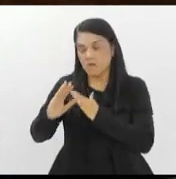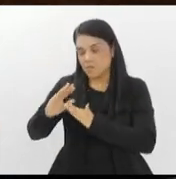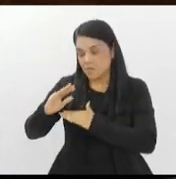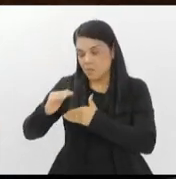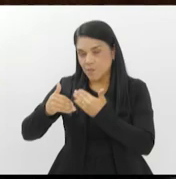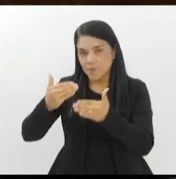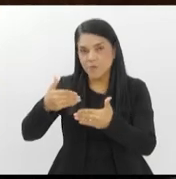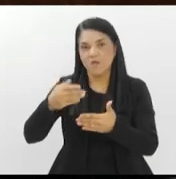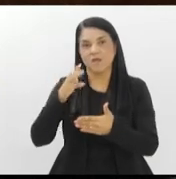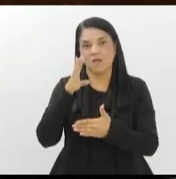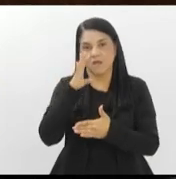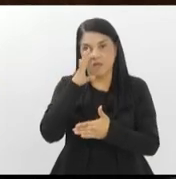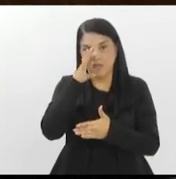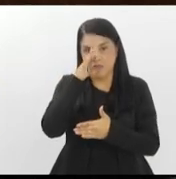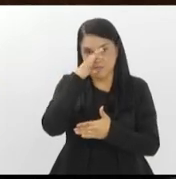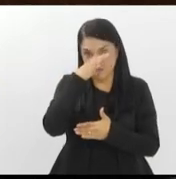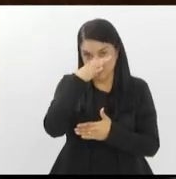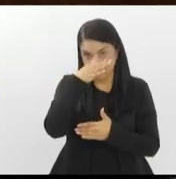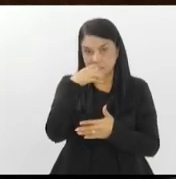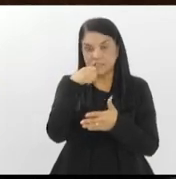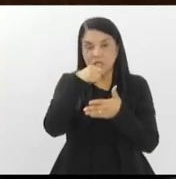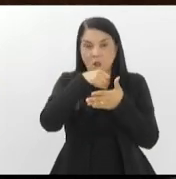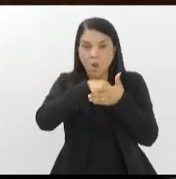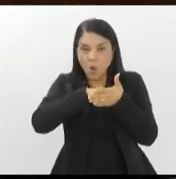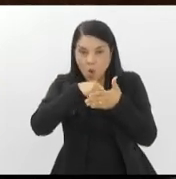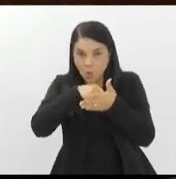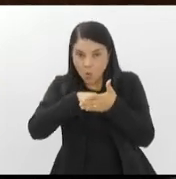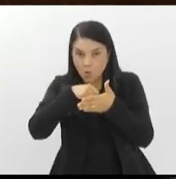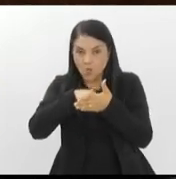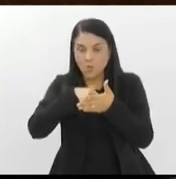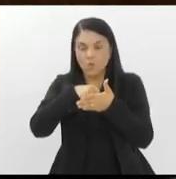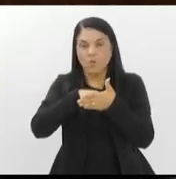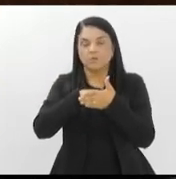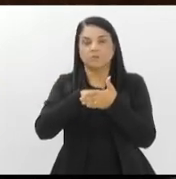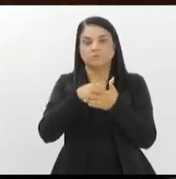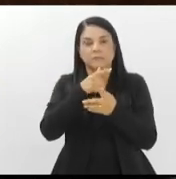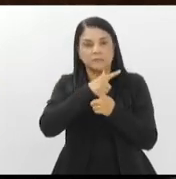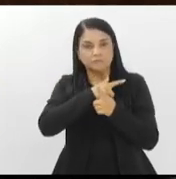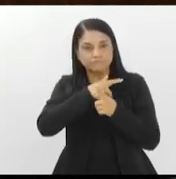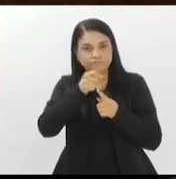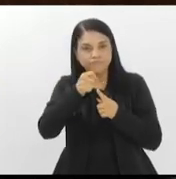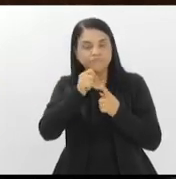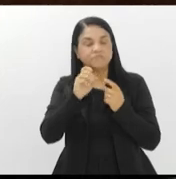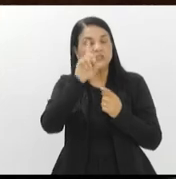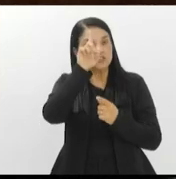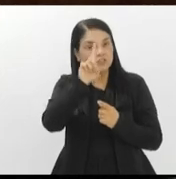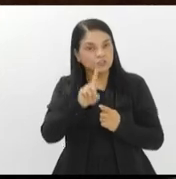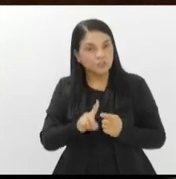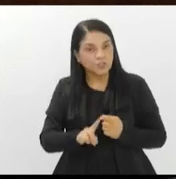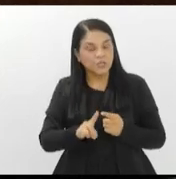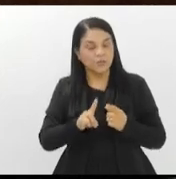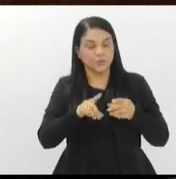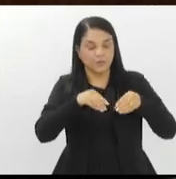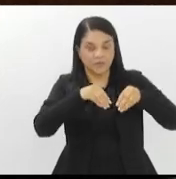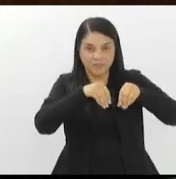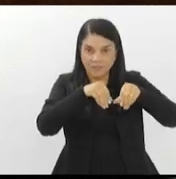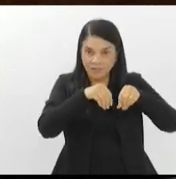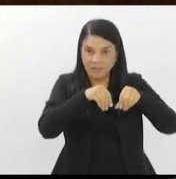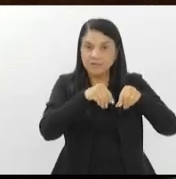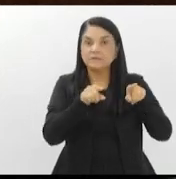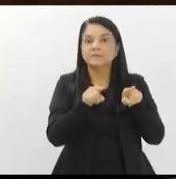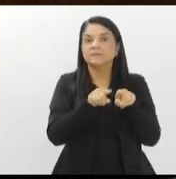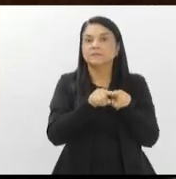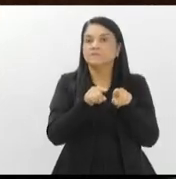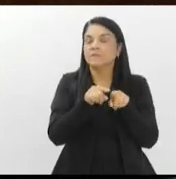de resistência e de lutas ainda pela conquista, que é um direito nato, que é a terra, mas